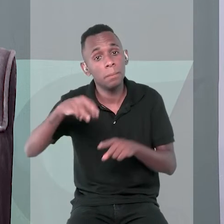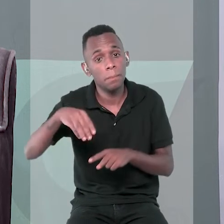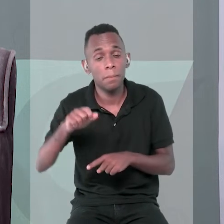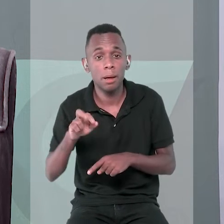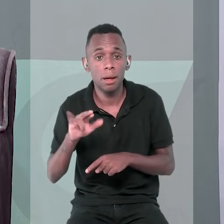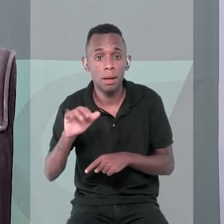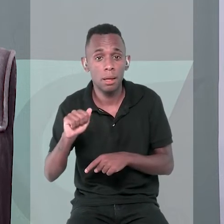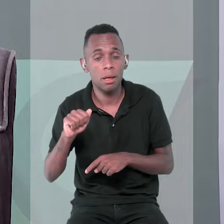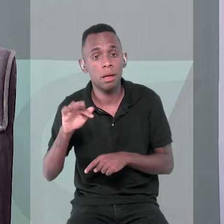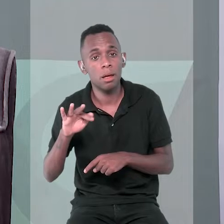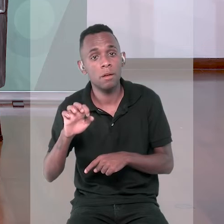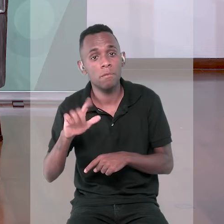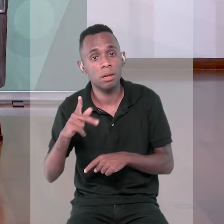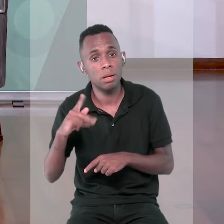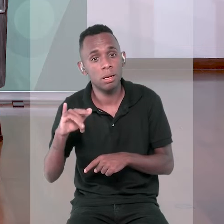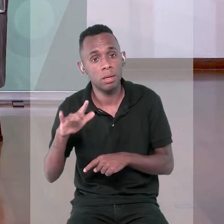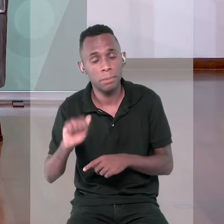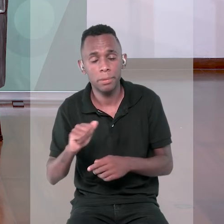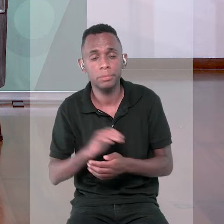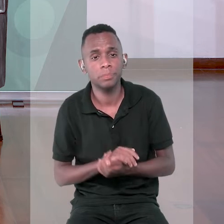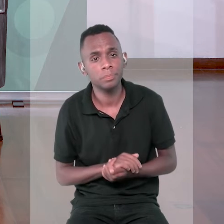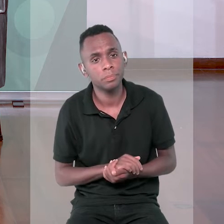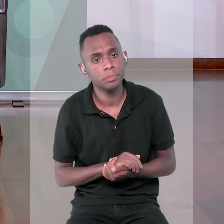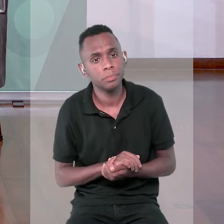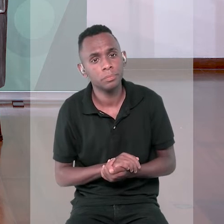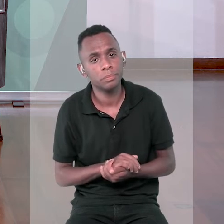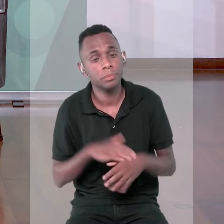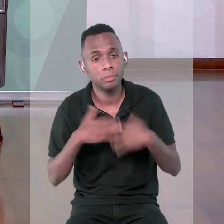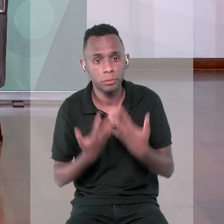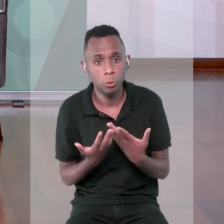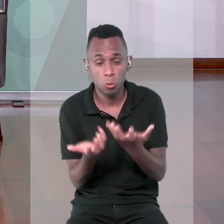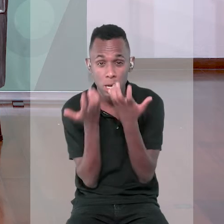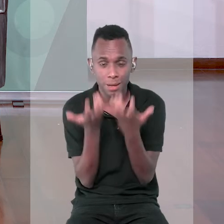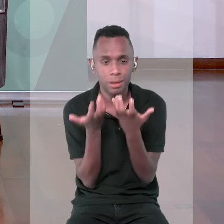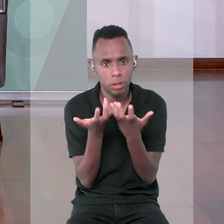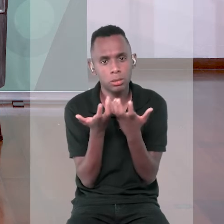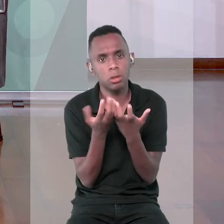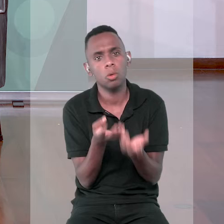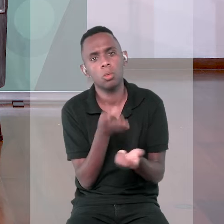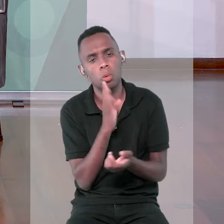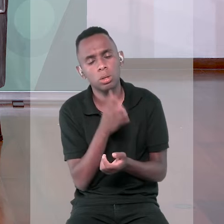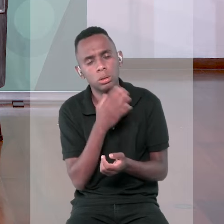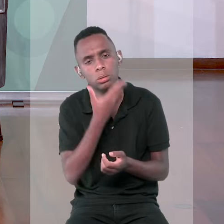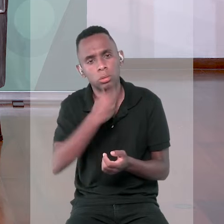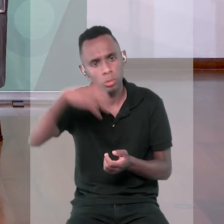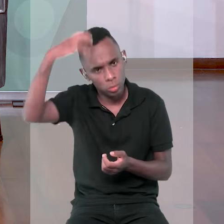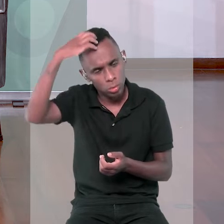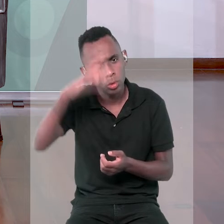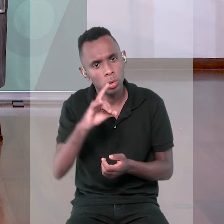Oliveira, essa itaparicana tão importante Pois quanto. é, Isabelle, ela quis muito conhecer o Dom Pedro